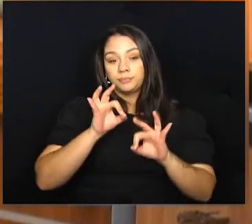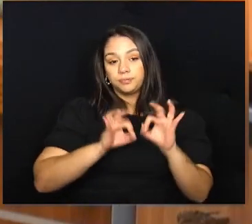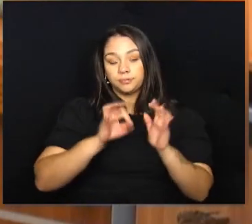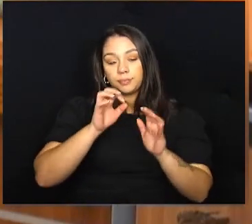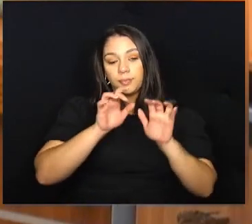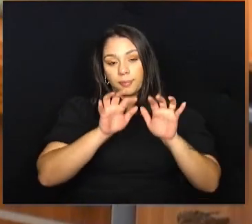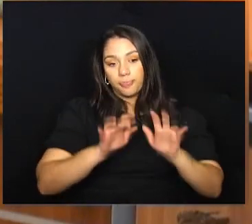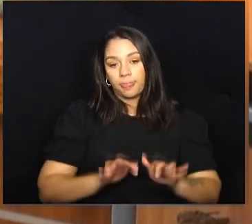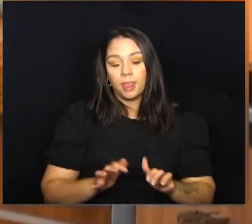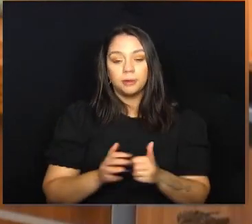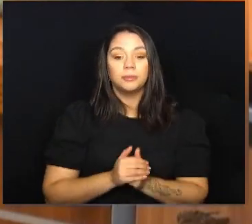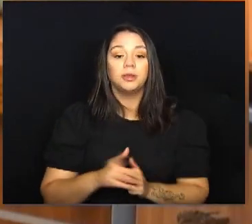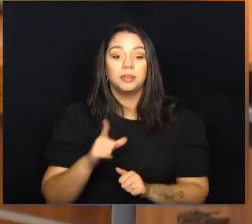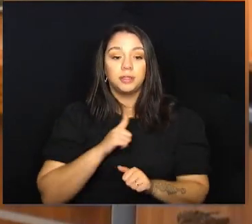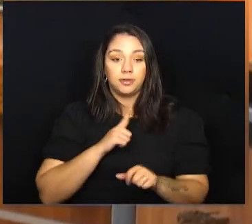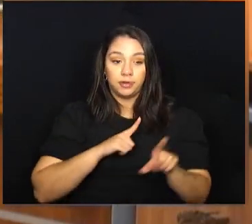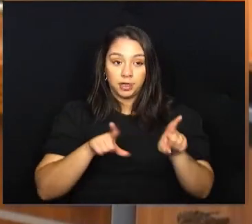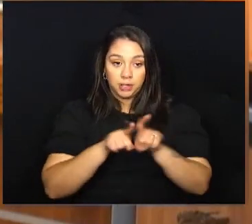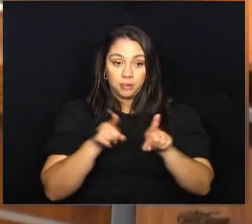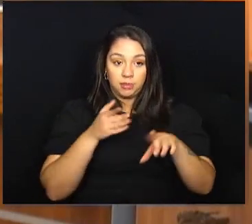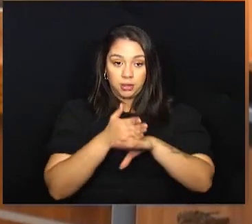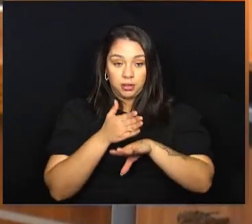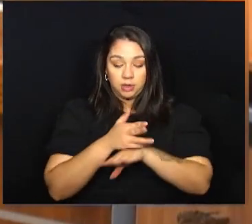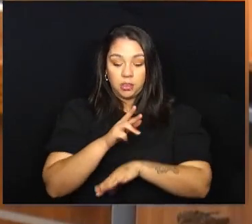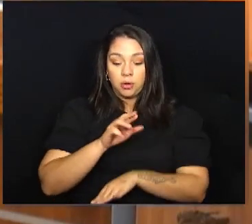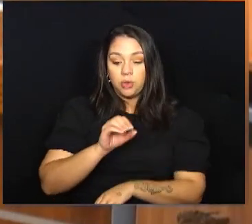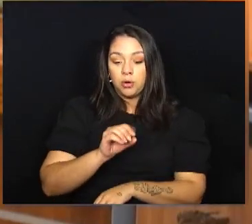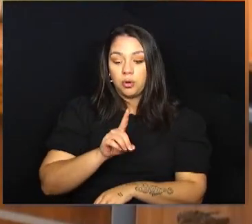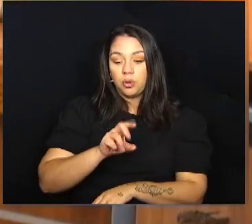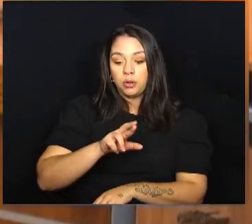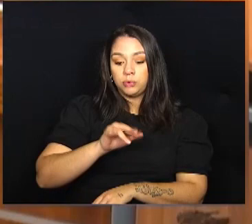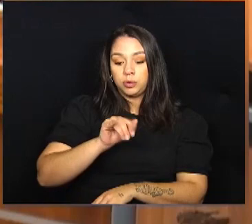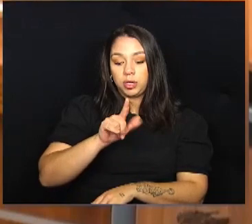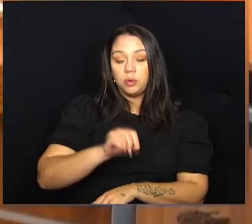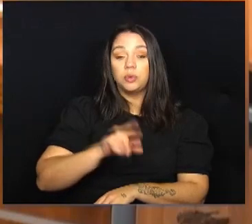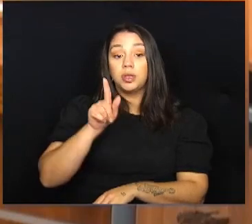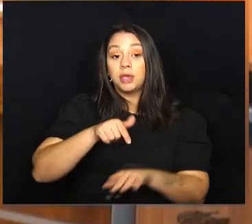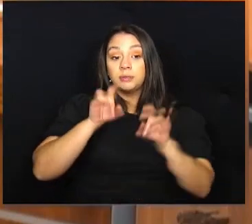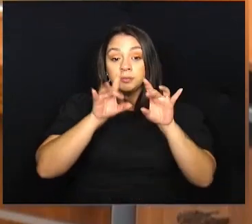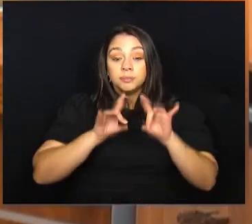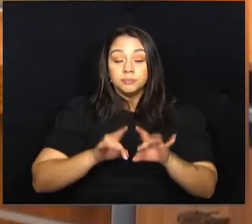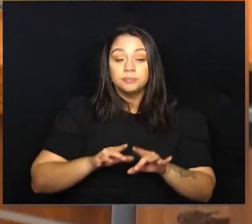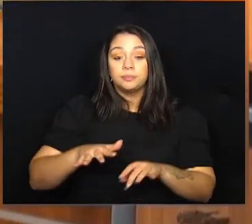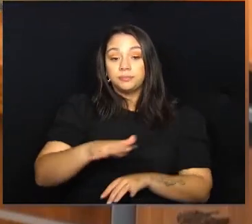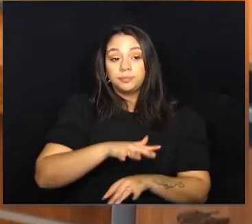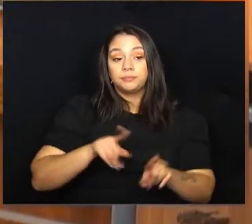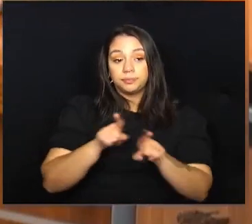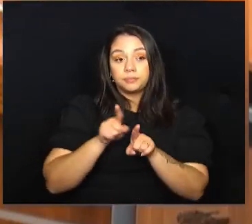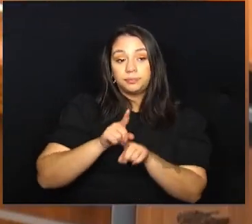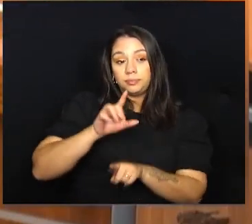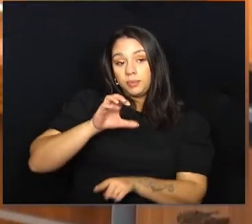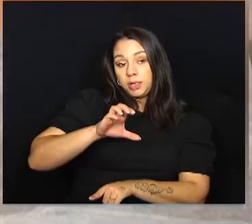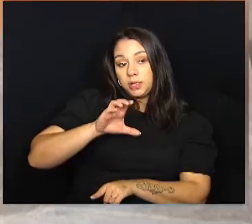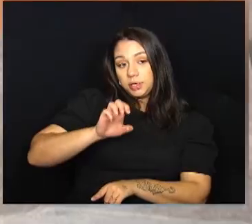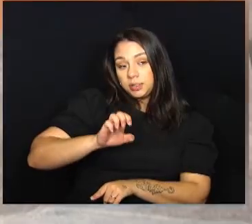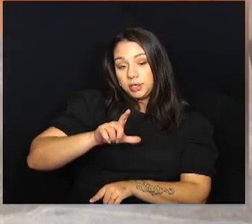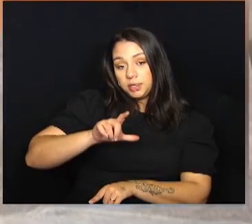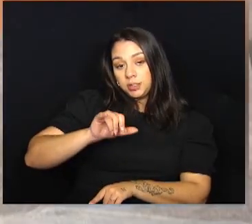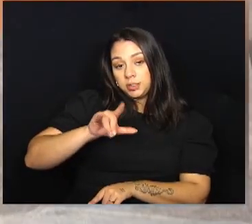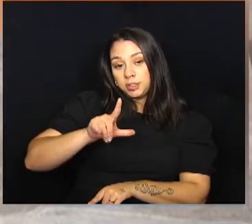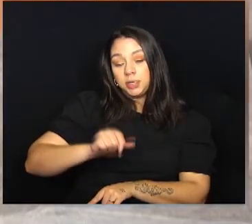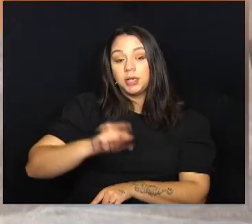mesa Rodrigo Nascimento, especialista cultural, e Maria Cecília Campos, diretora interina de cultura.